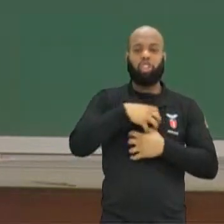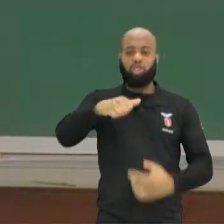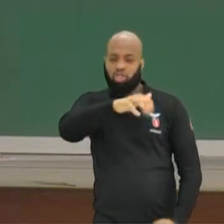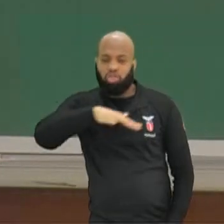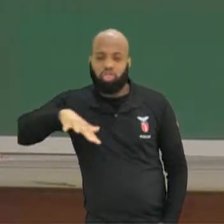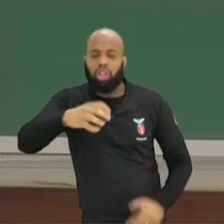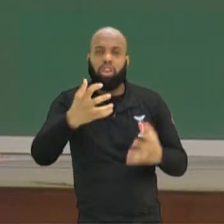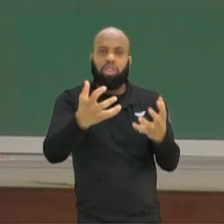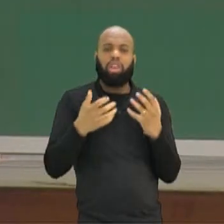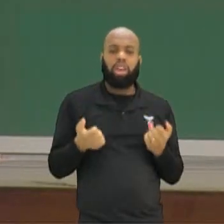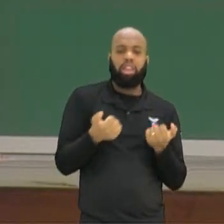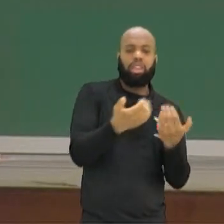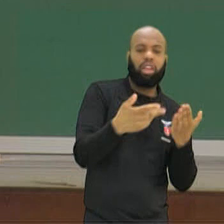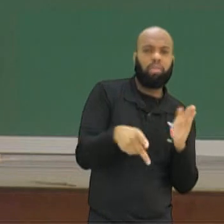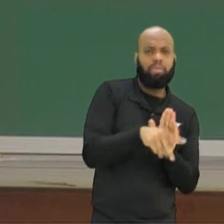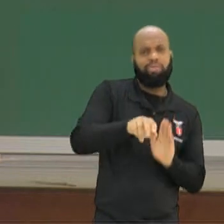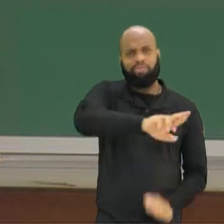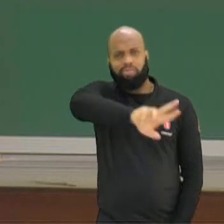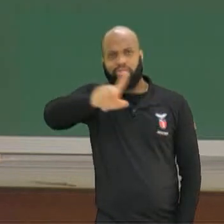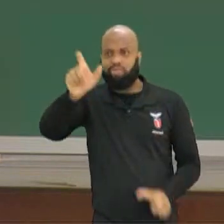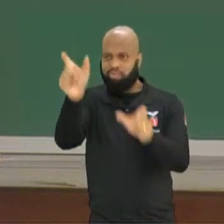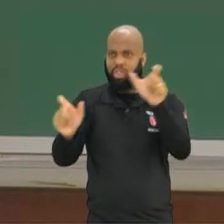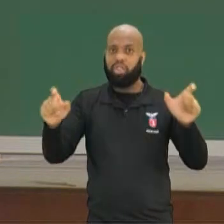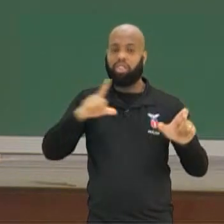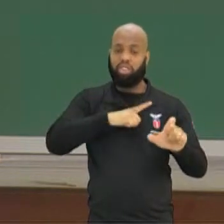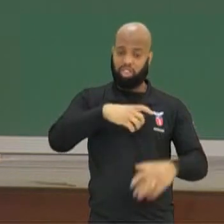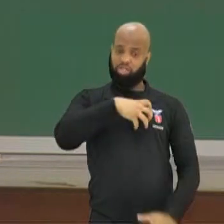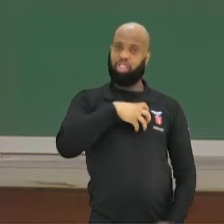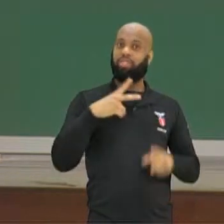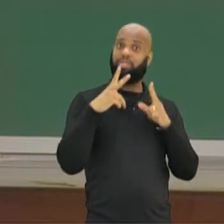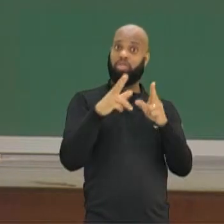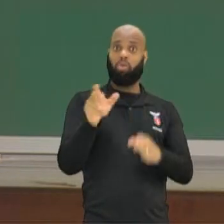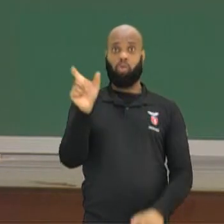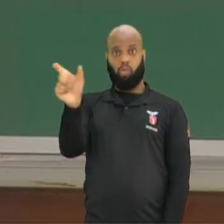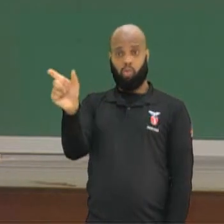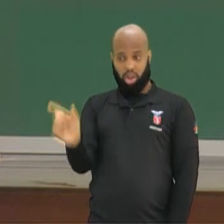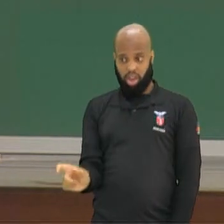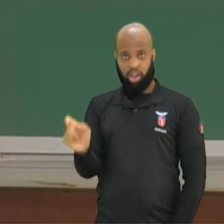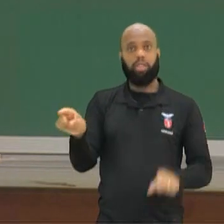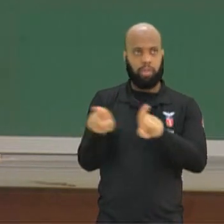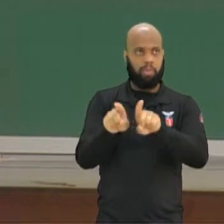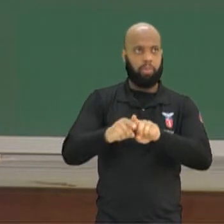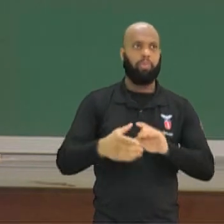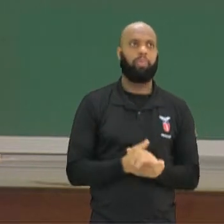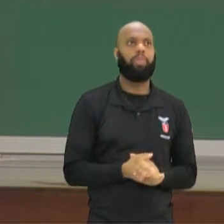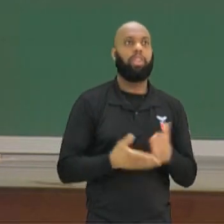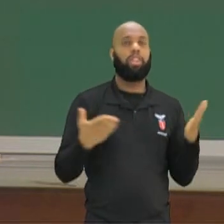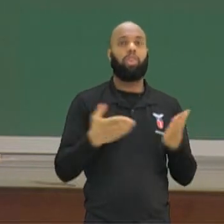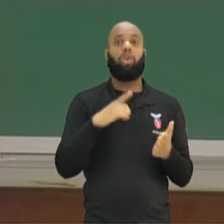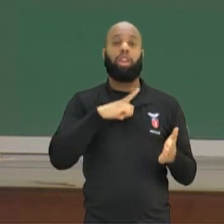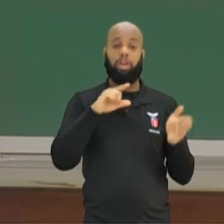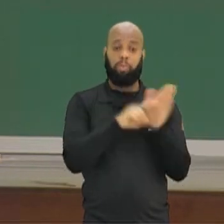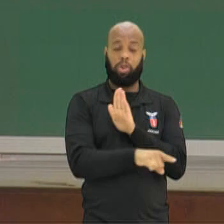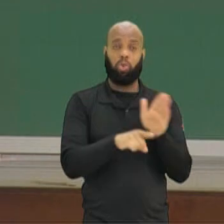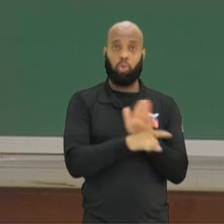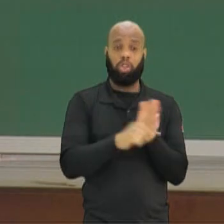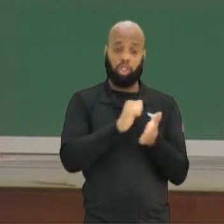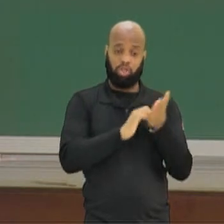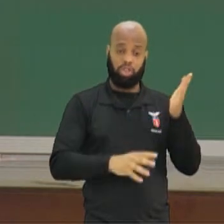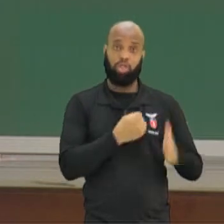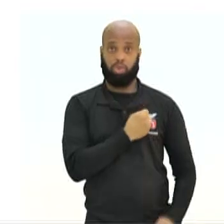está tentando atribuir várias pessoas, várias que estão na condição dele, lembra-se disso. Vamos para a nossa atividade 2